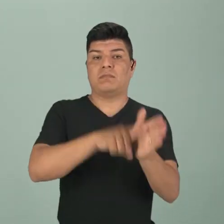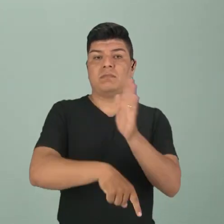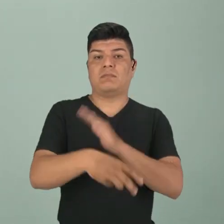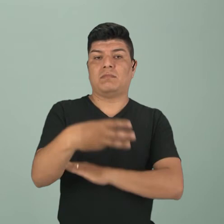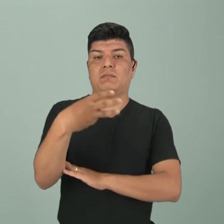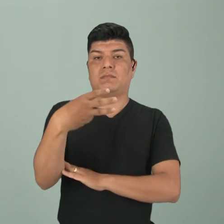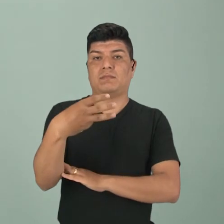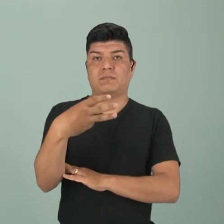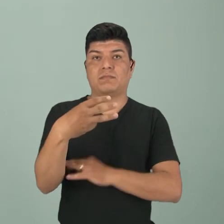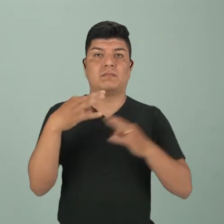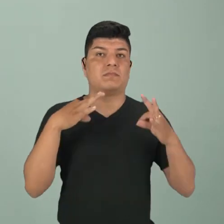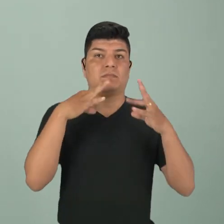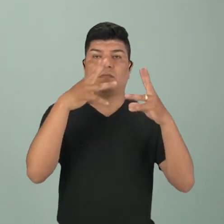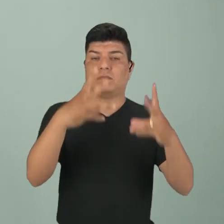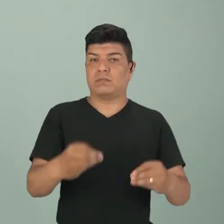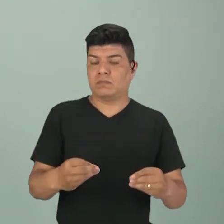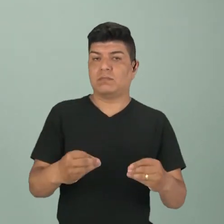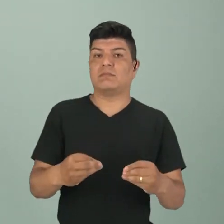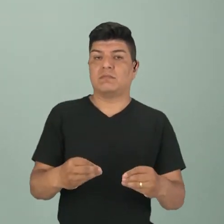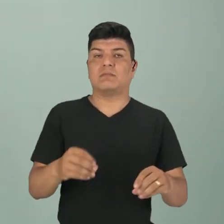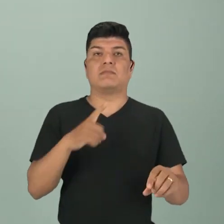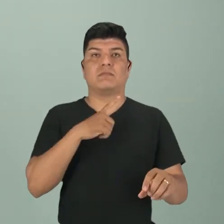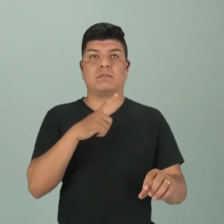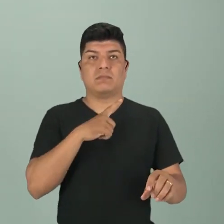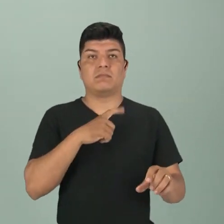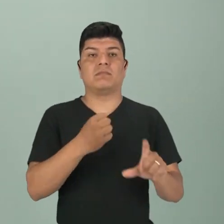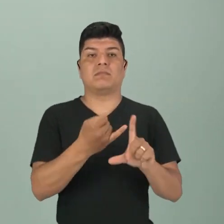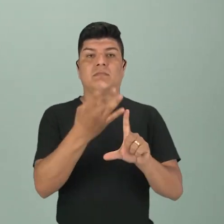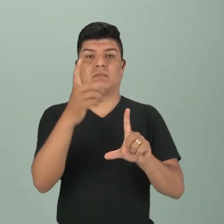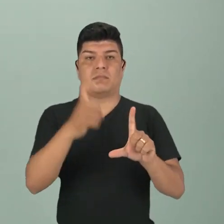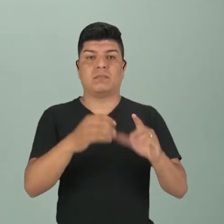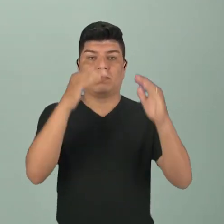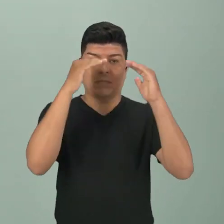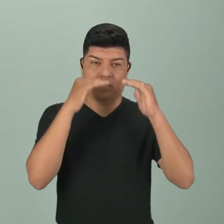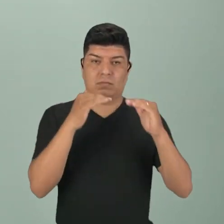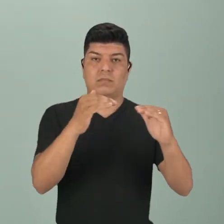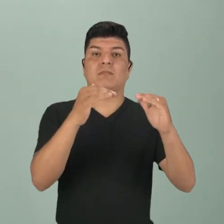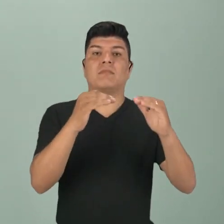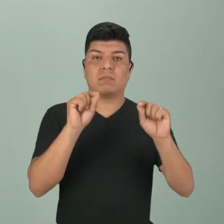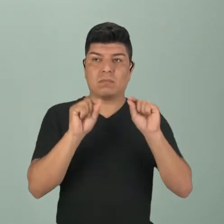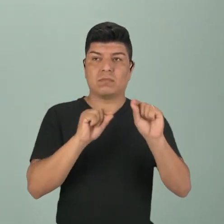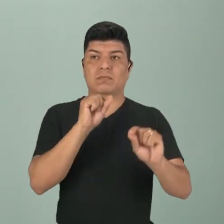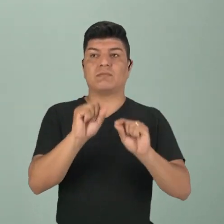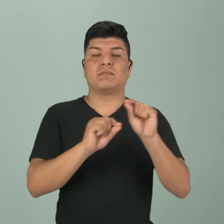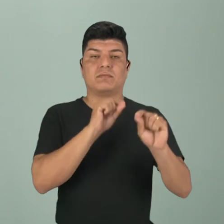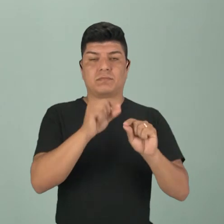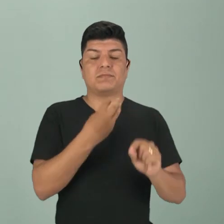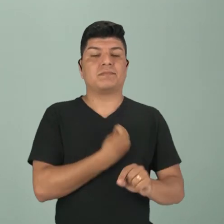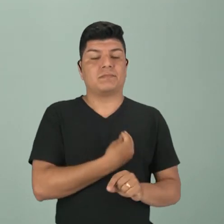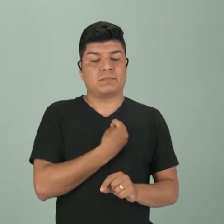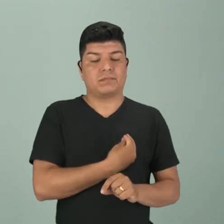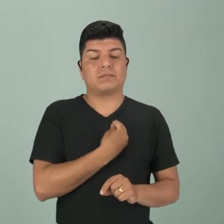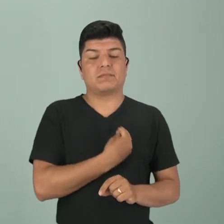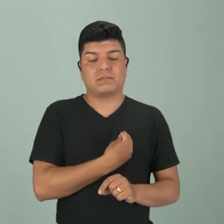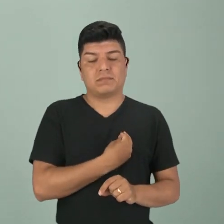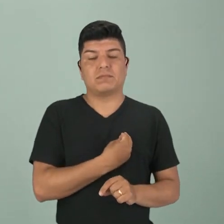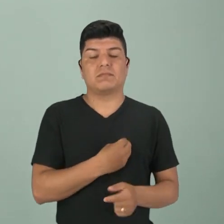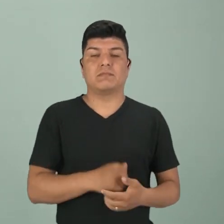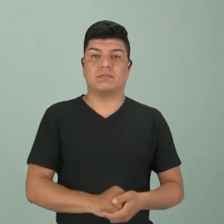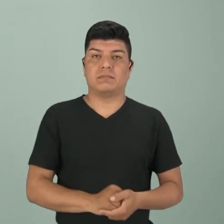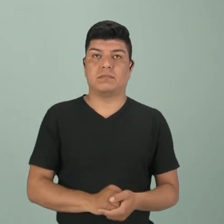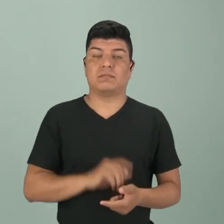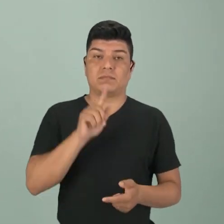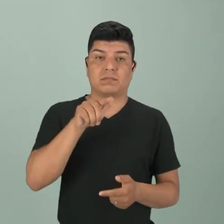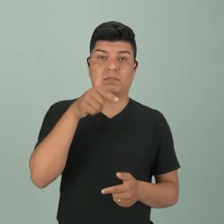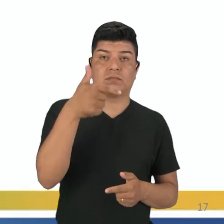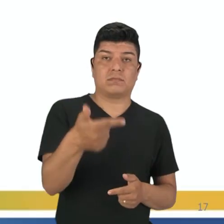3. Então, toda e qualquer função logarítmica tem que obedecer à condição de existência. Vamos